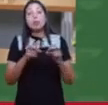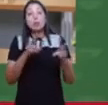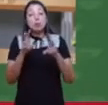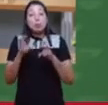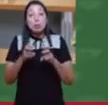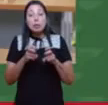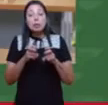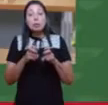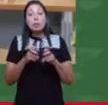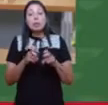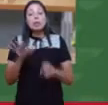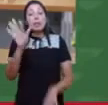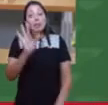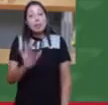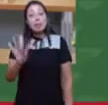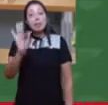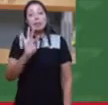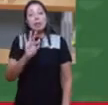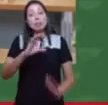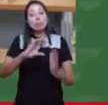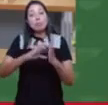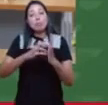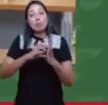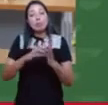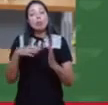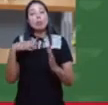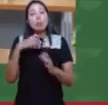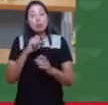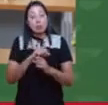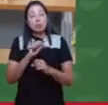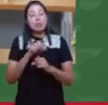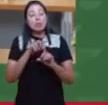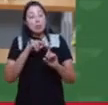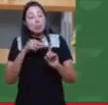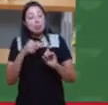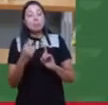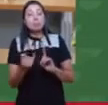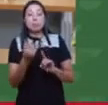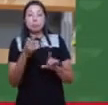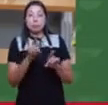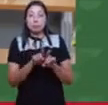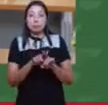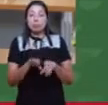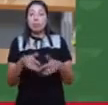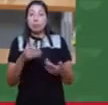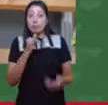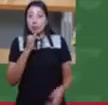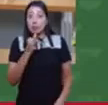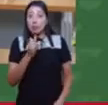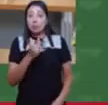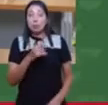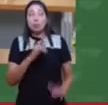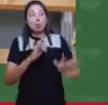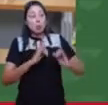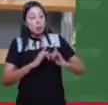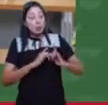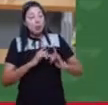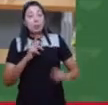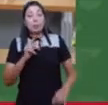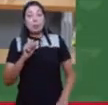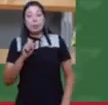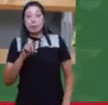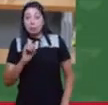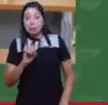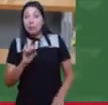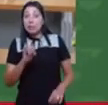das federações partidárias. Nós achamos que esse é um aspecto importante também. Por exemplo, com os companheiros do PCdoB, se